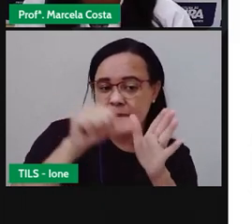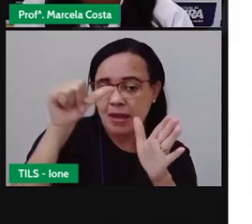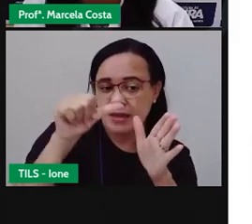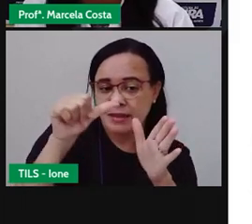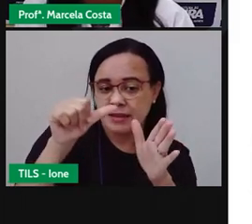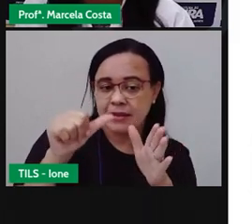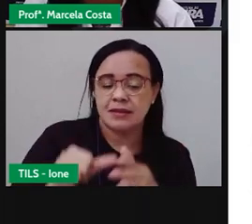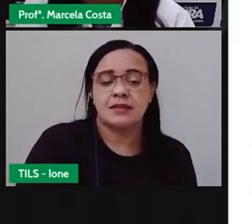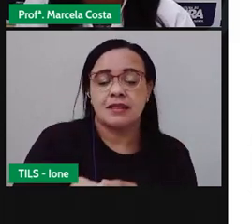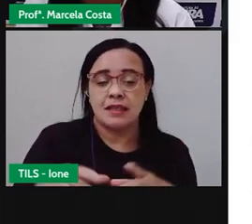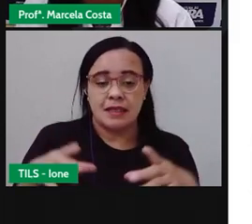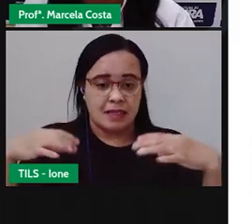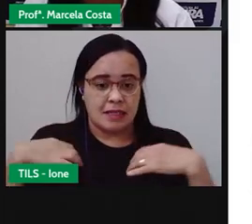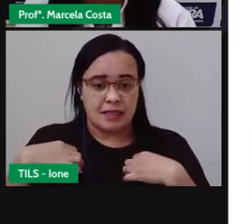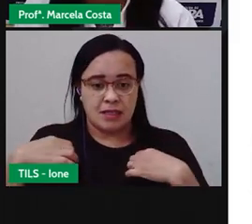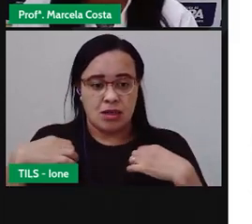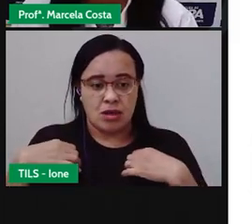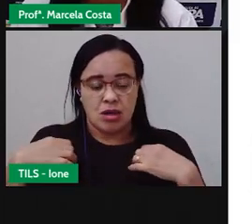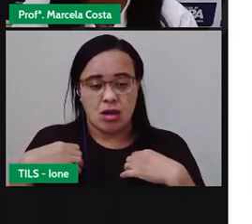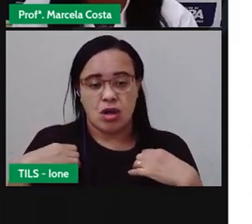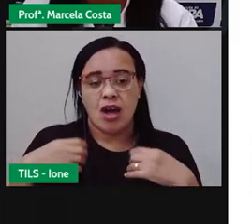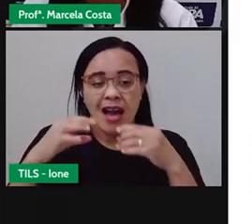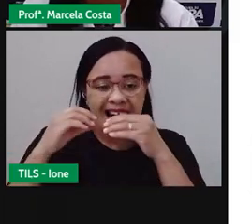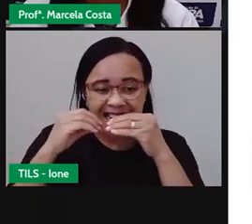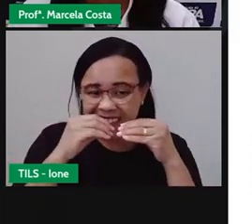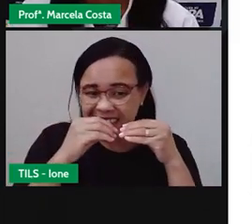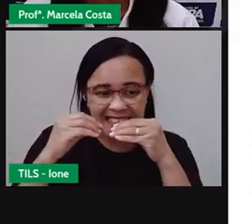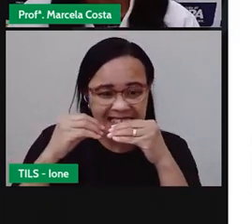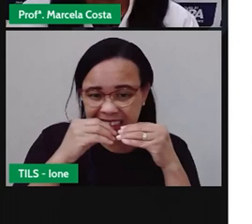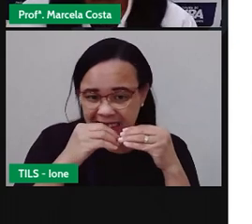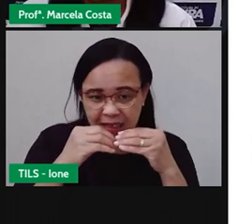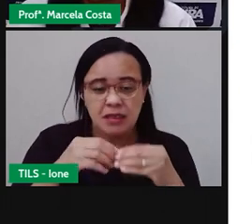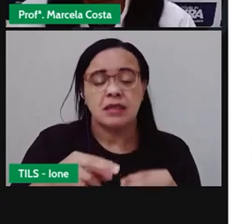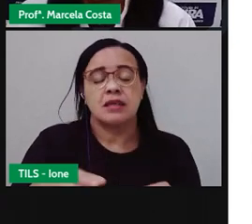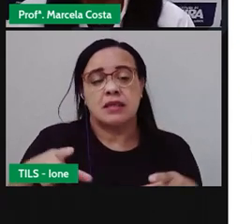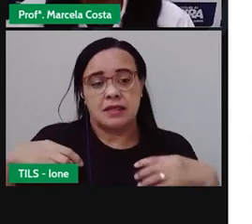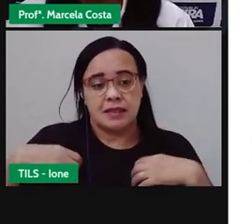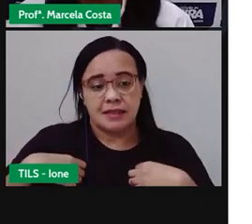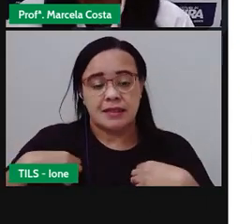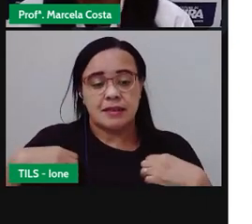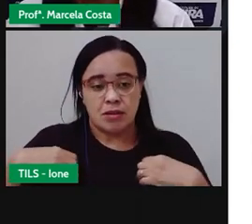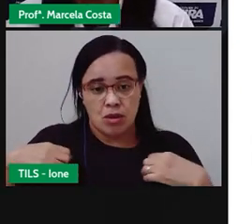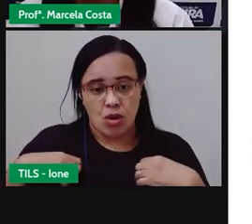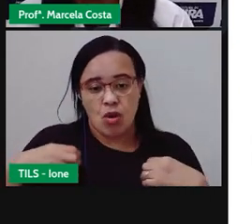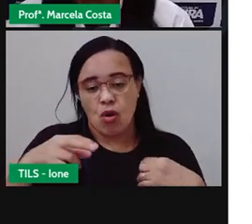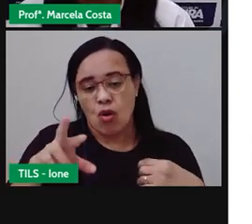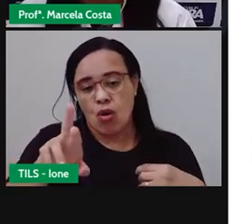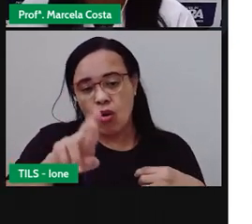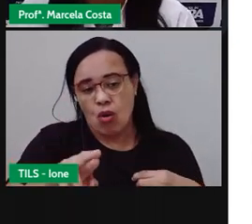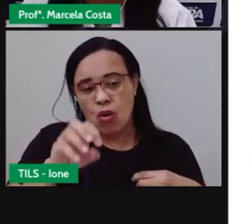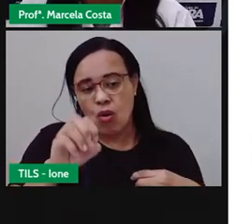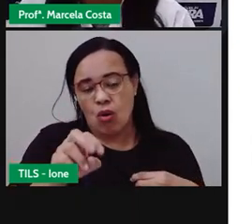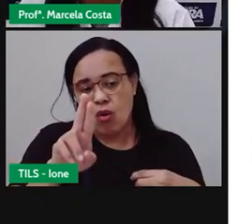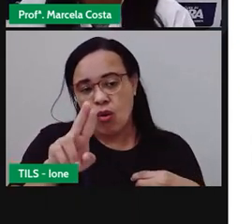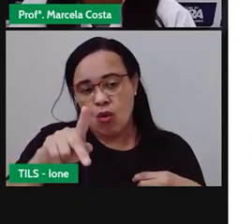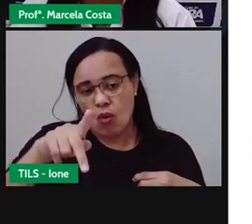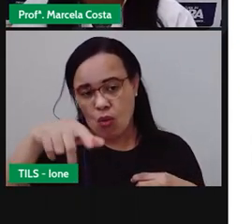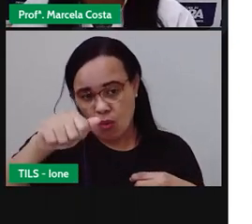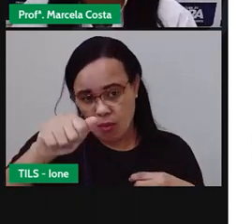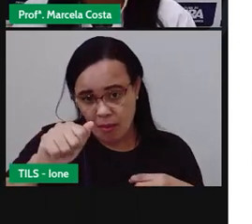em Lisboa roupa né o rei uma